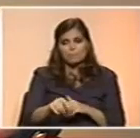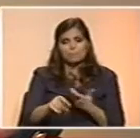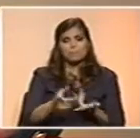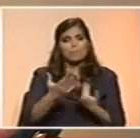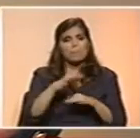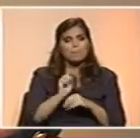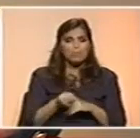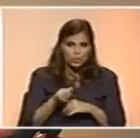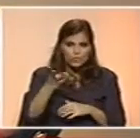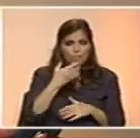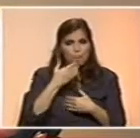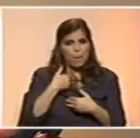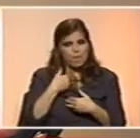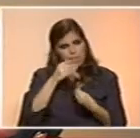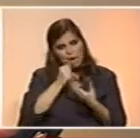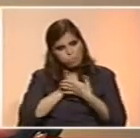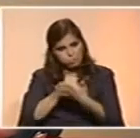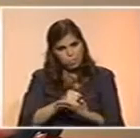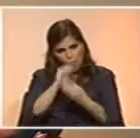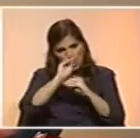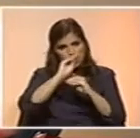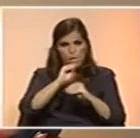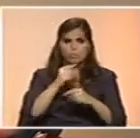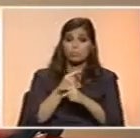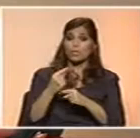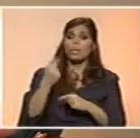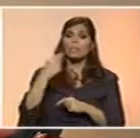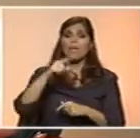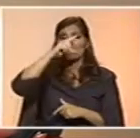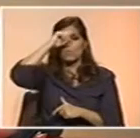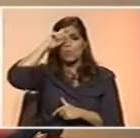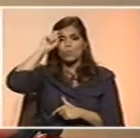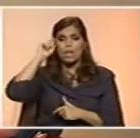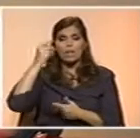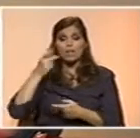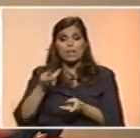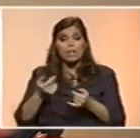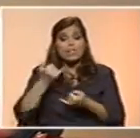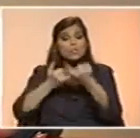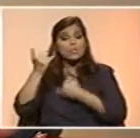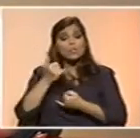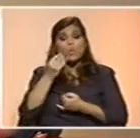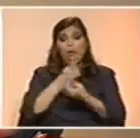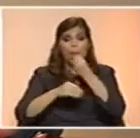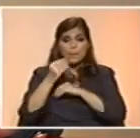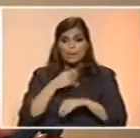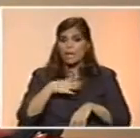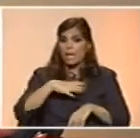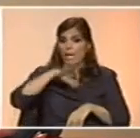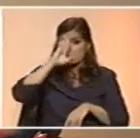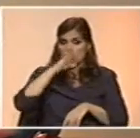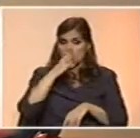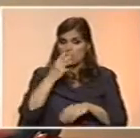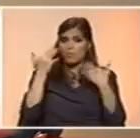muitas vezes pedem conselhos, até porque têm alguma dificuldade em trocar alimentos e querem saber mais sobre o